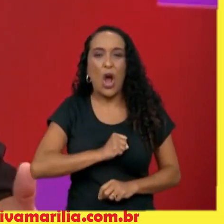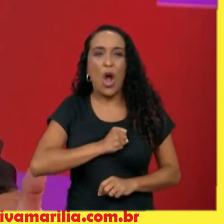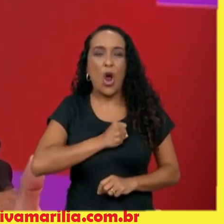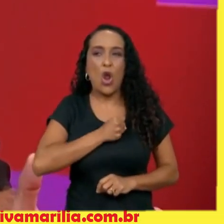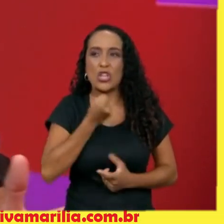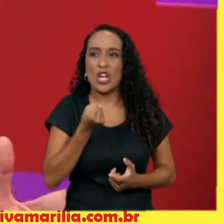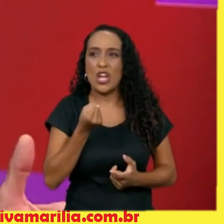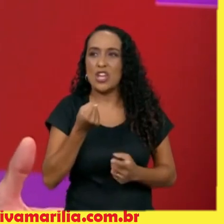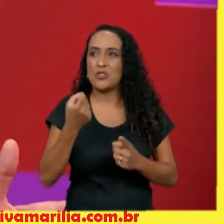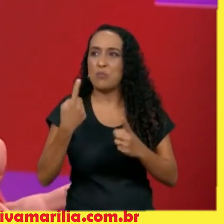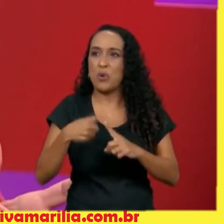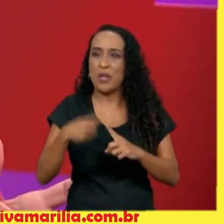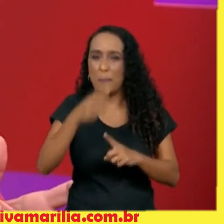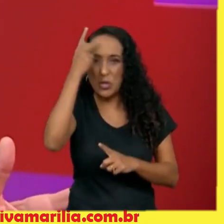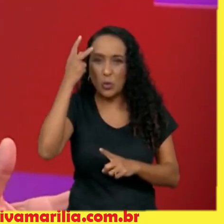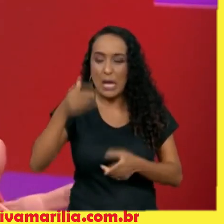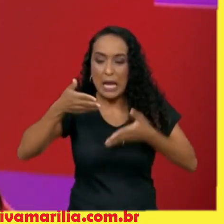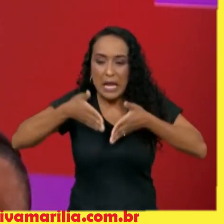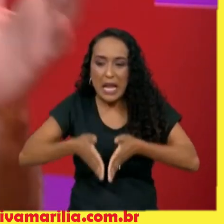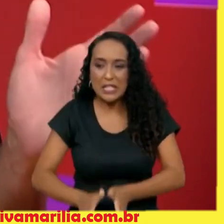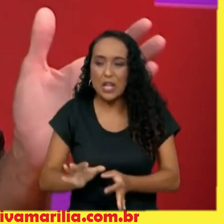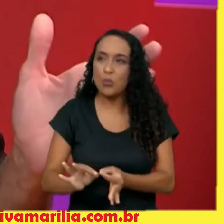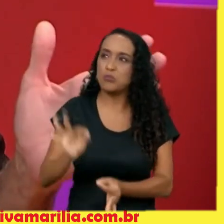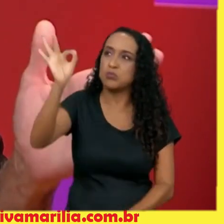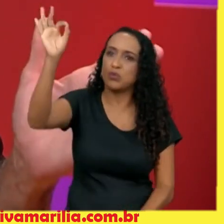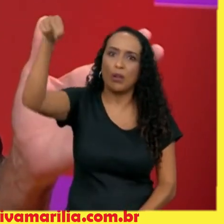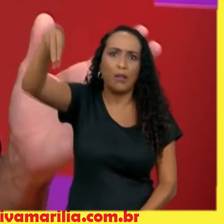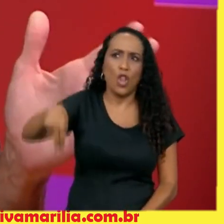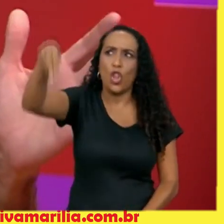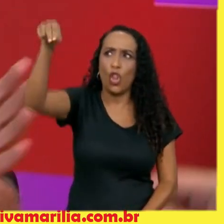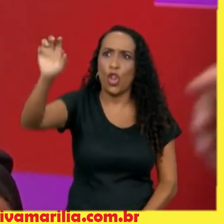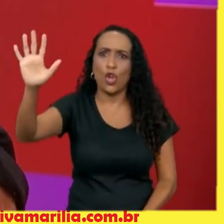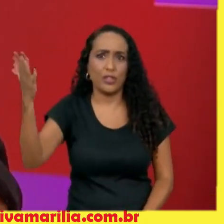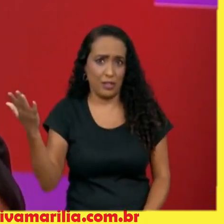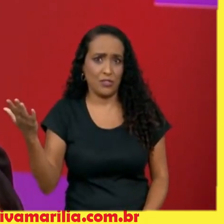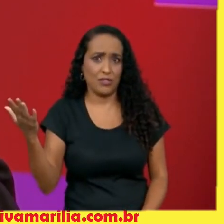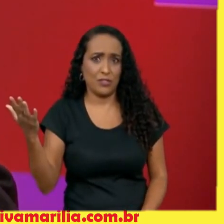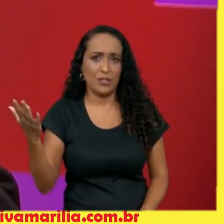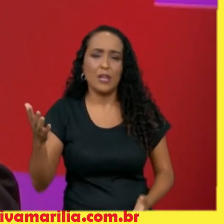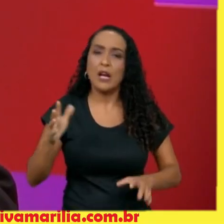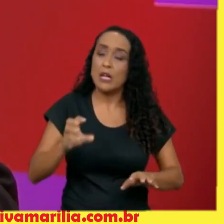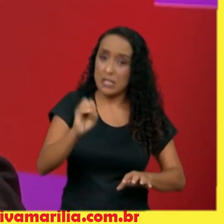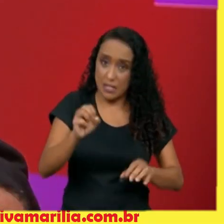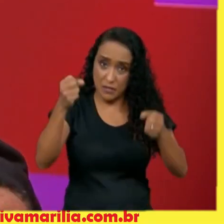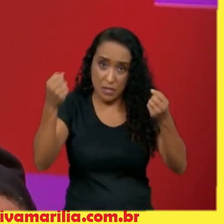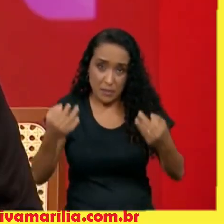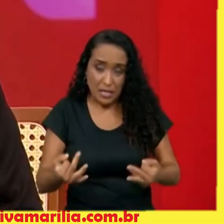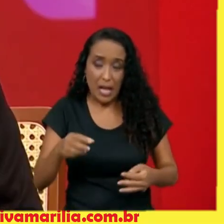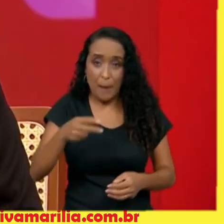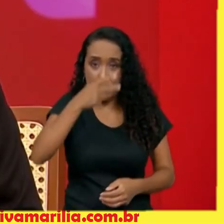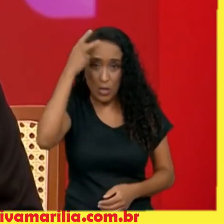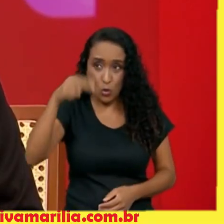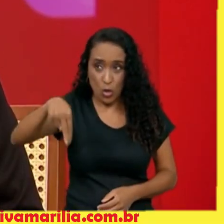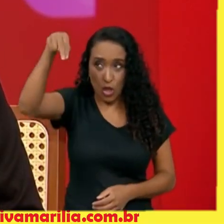geograficamente em outra latitude. Isso não cabe na cabeça de ninguém. Agora, se você explica que o nordestino